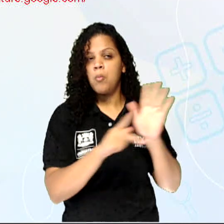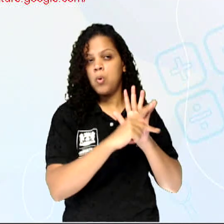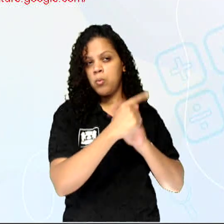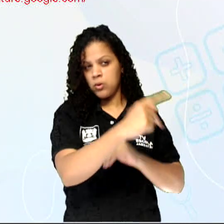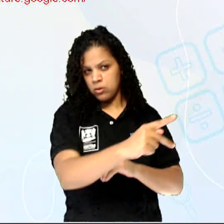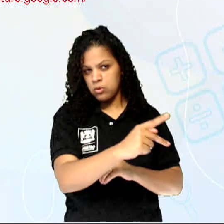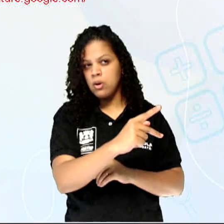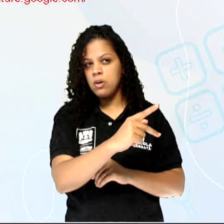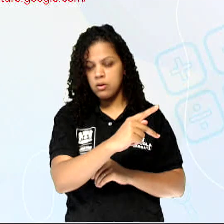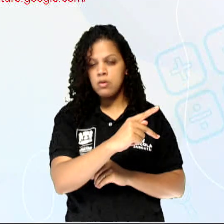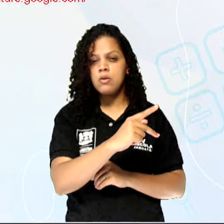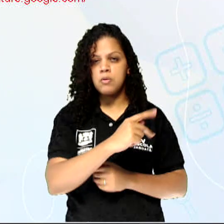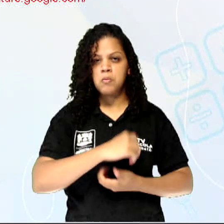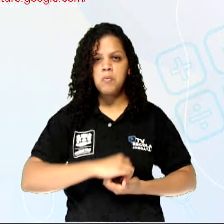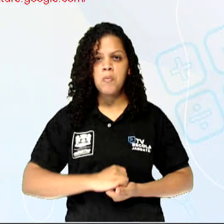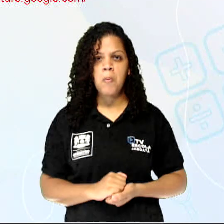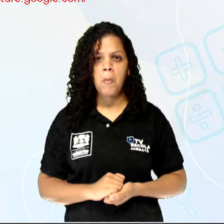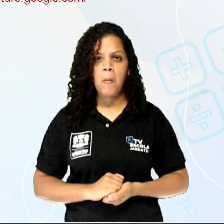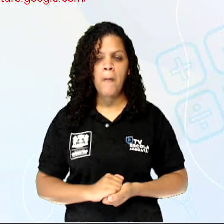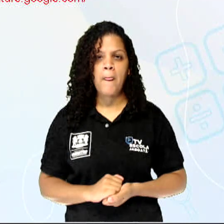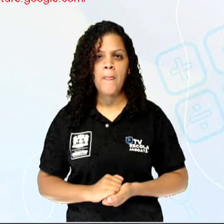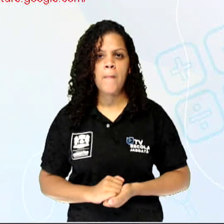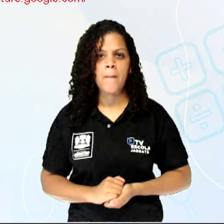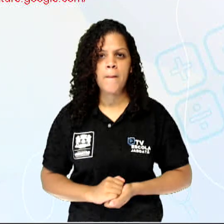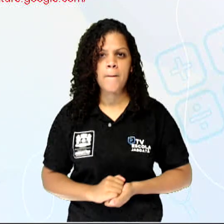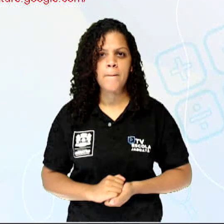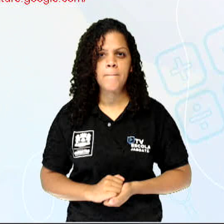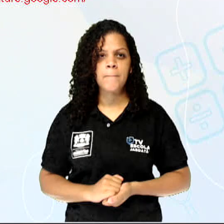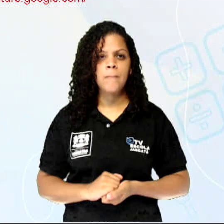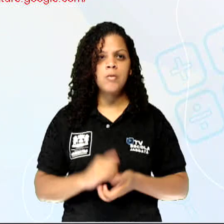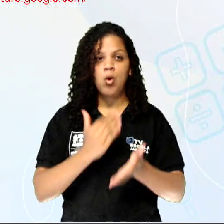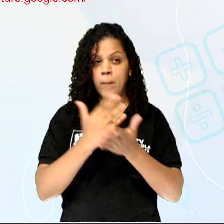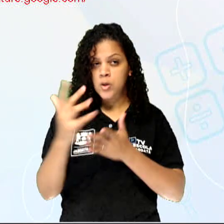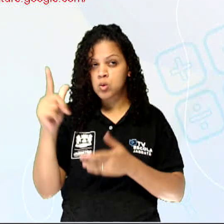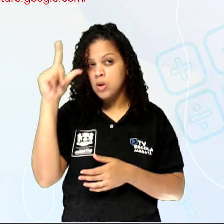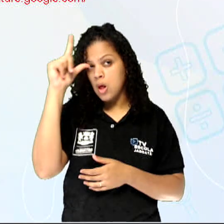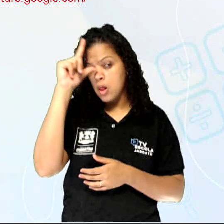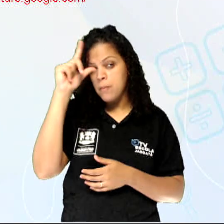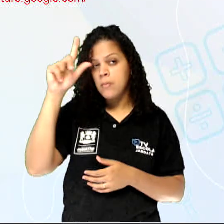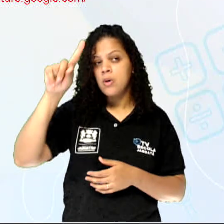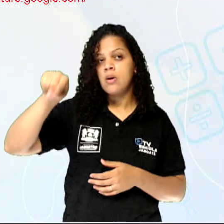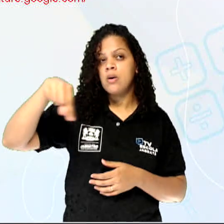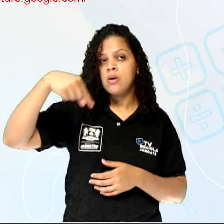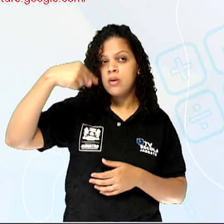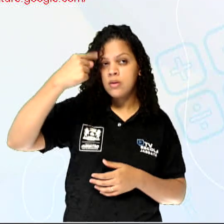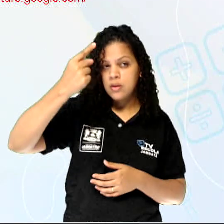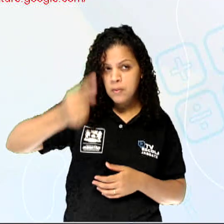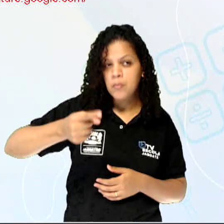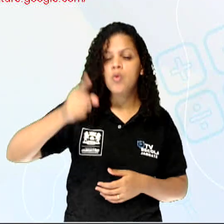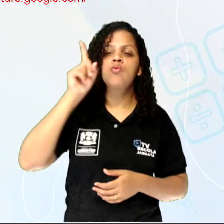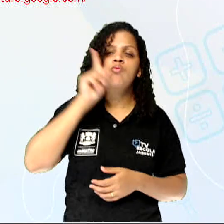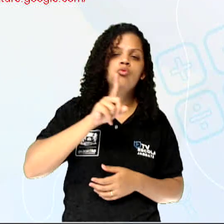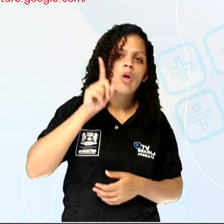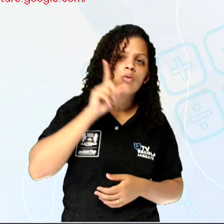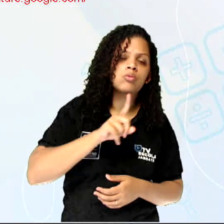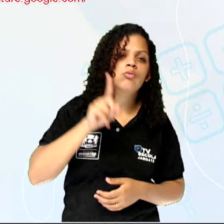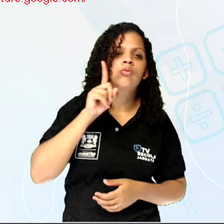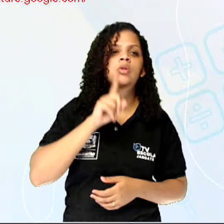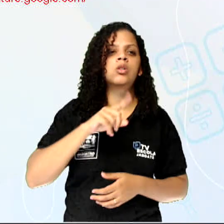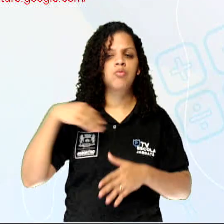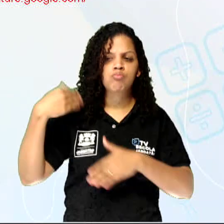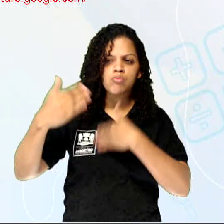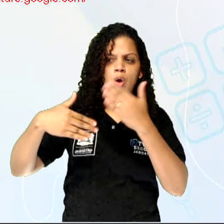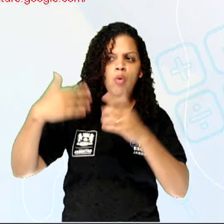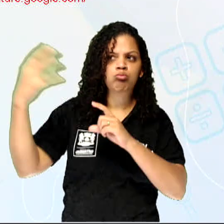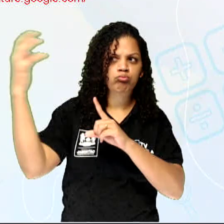ele realizou, tanto começando na Alemanha, depois como ele fez muita obra nos Estados Unidos, então isso vai ter muita